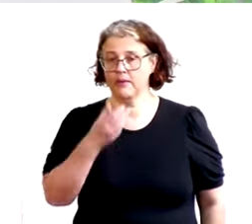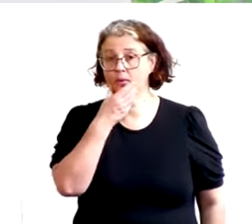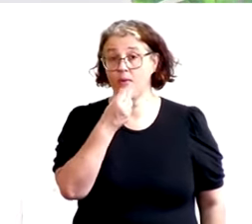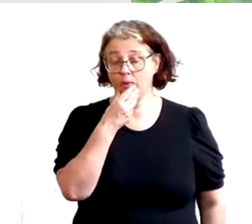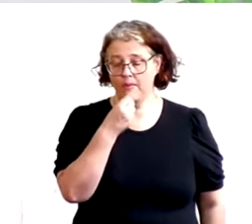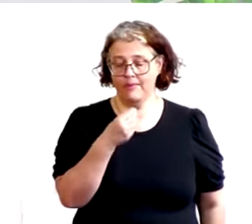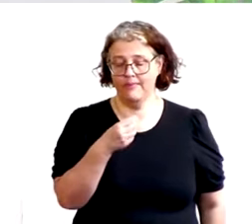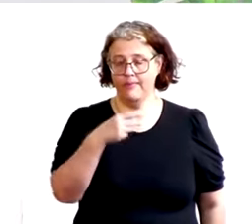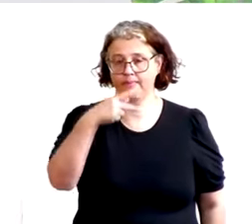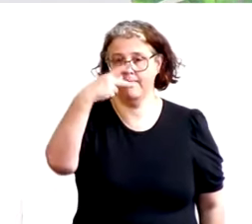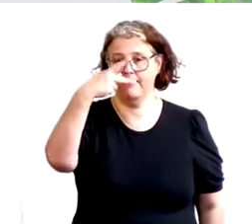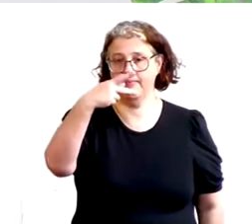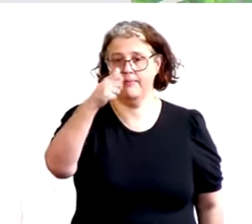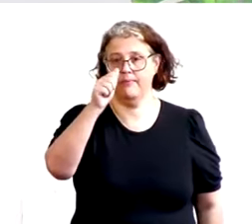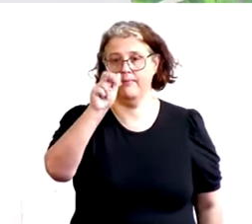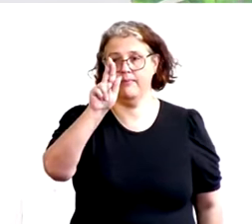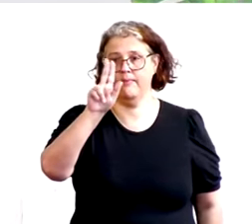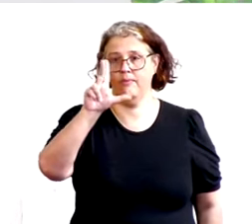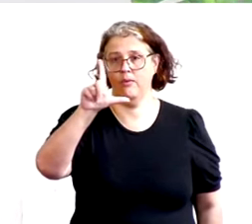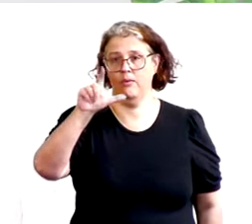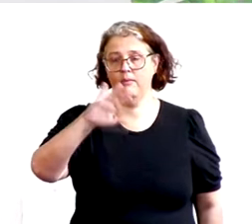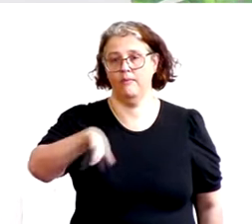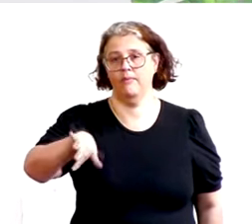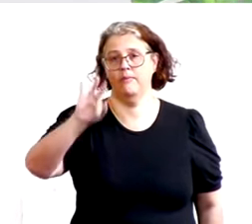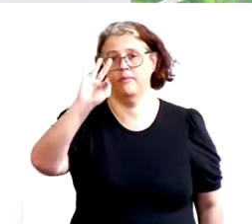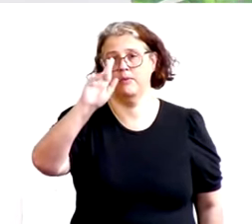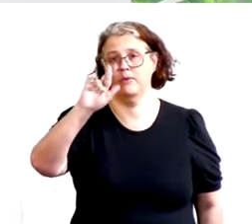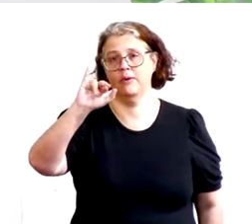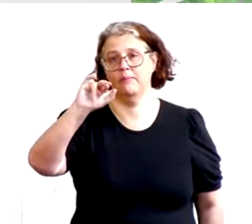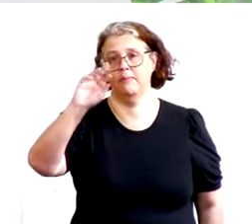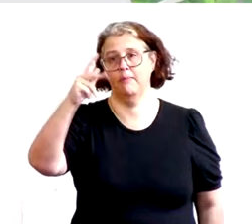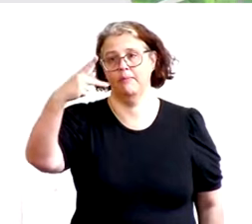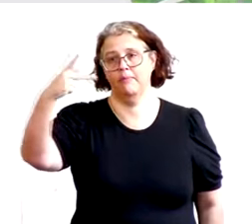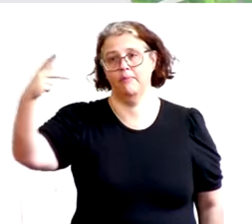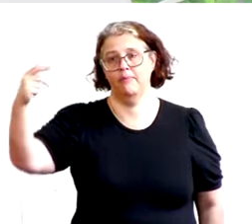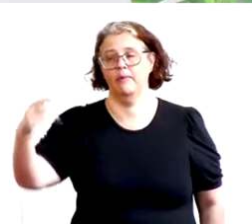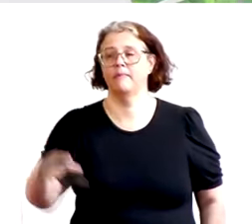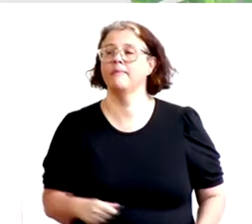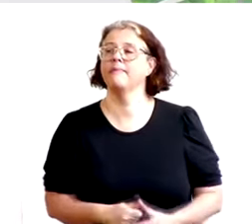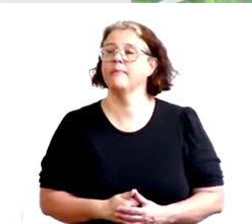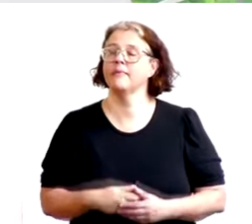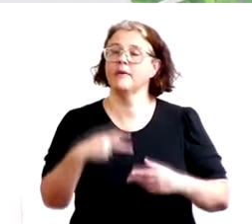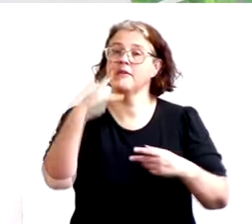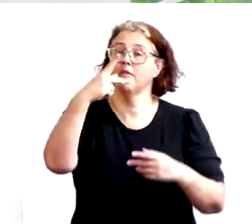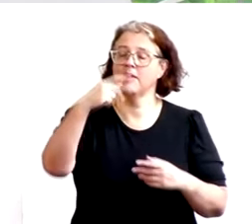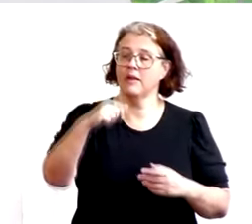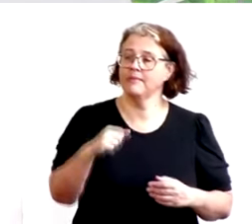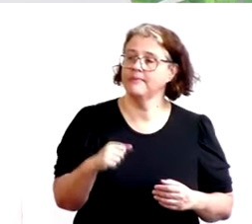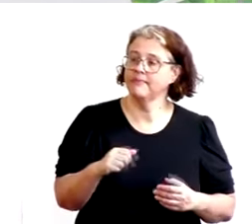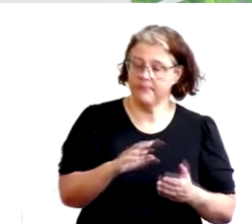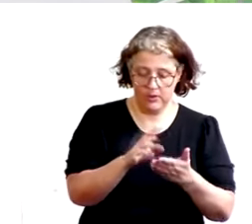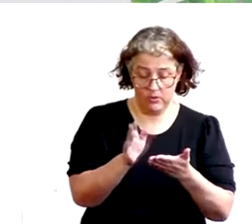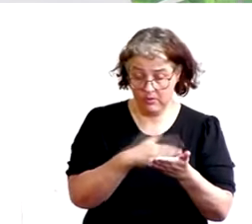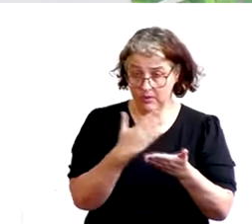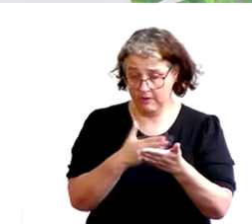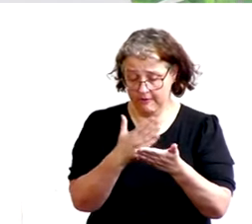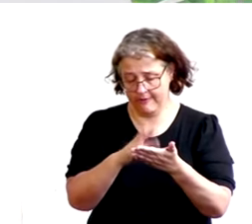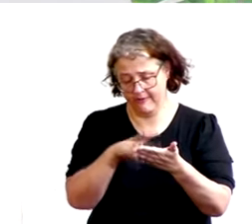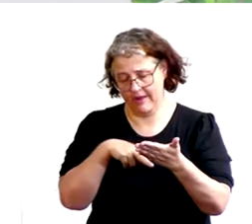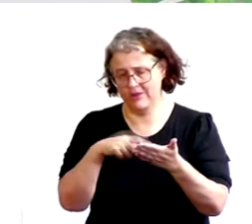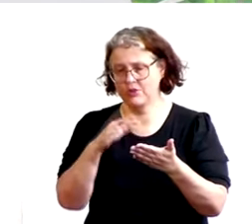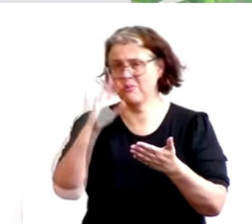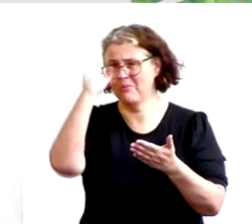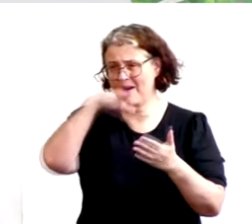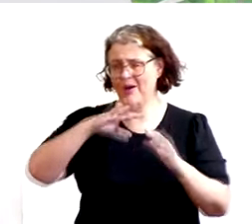em um dos seus livros fala a respeito de um mal que atinge a todos nós uma